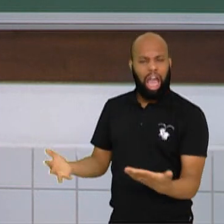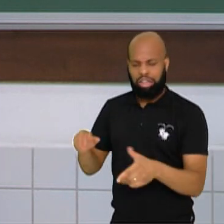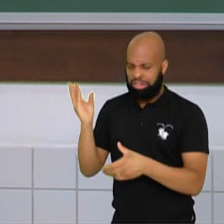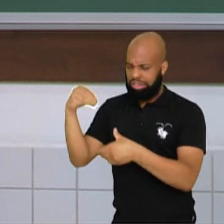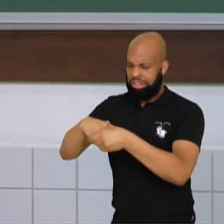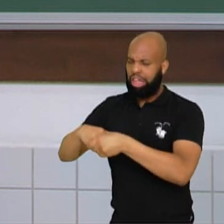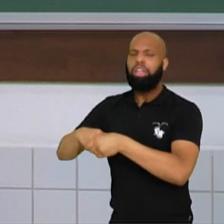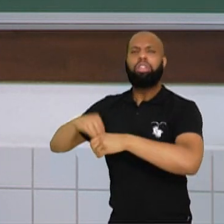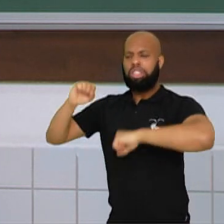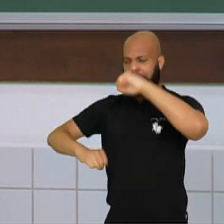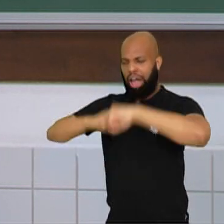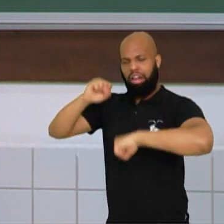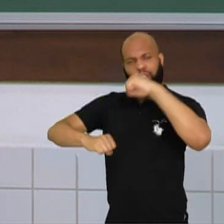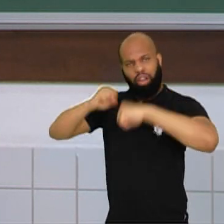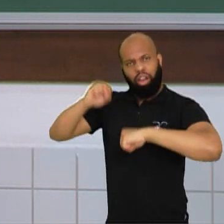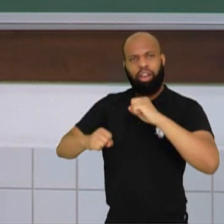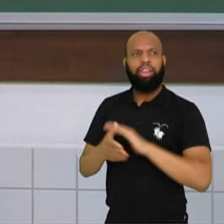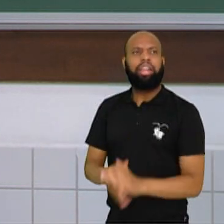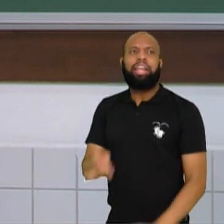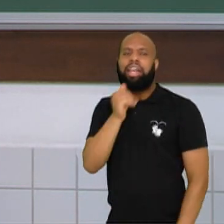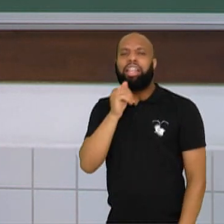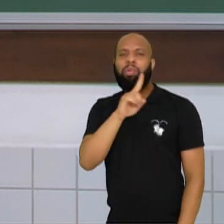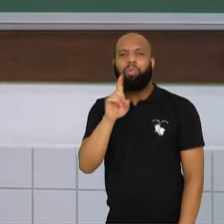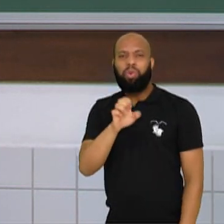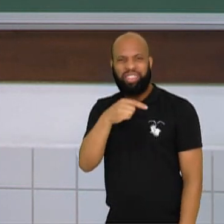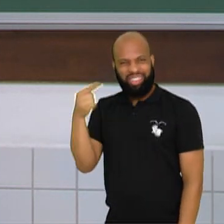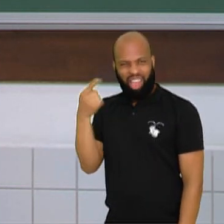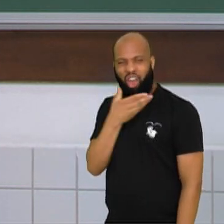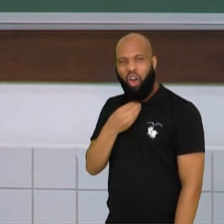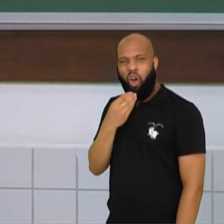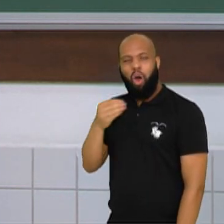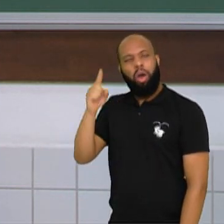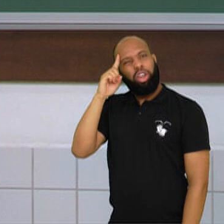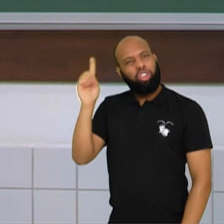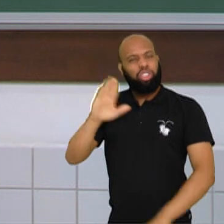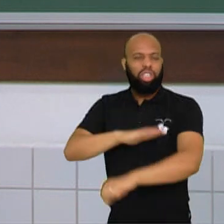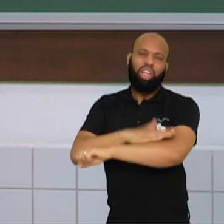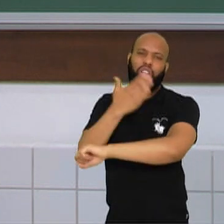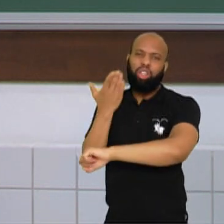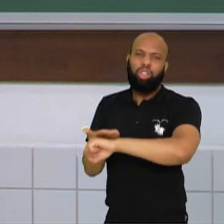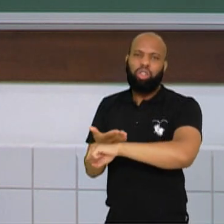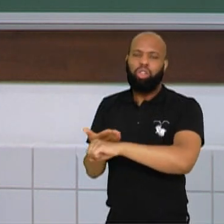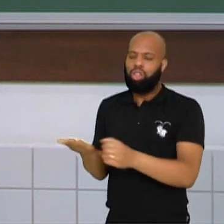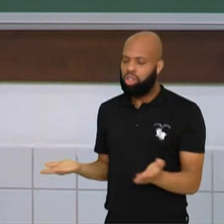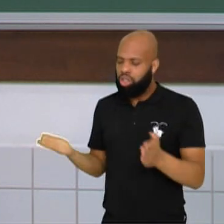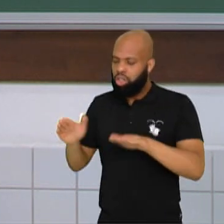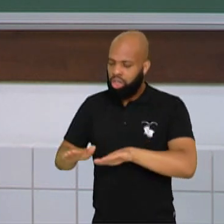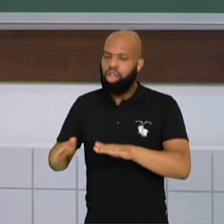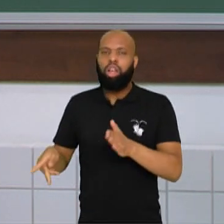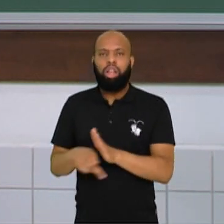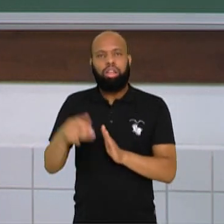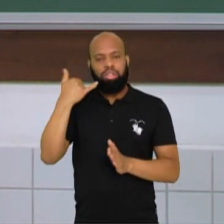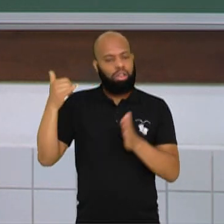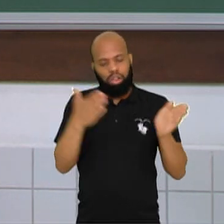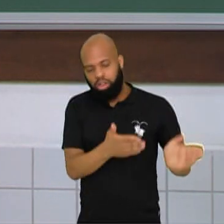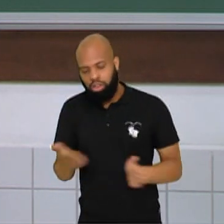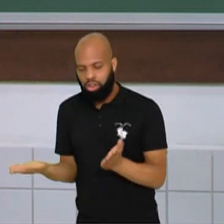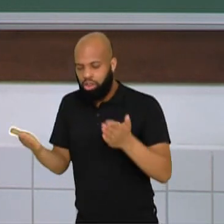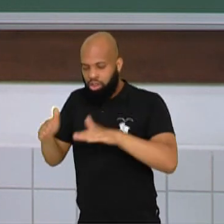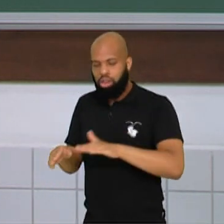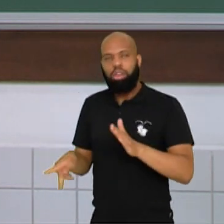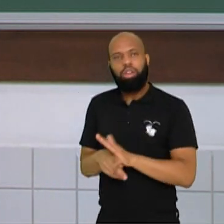da fábrica, tá? O Zé, ele passa o dia inteiro embalando celulares e aquilo ali